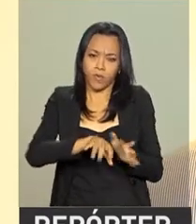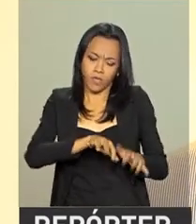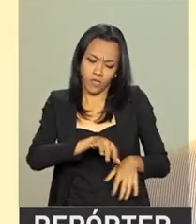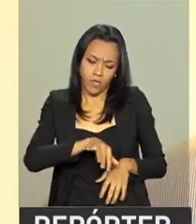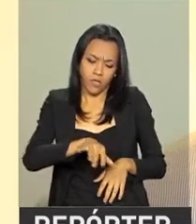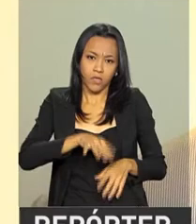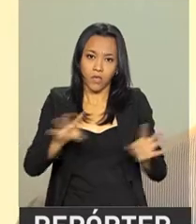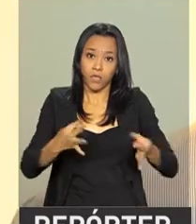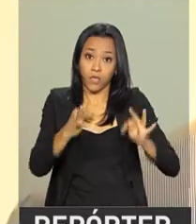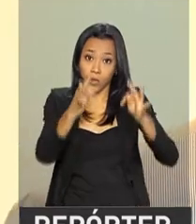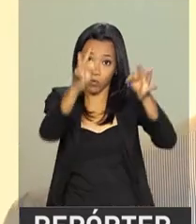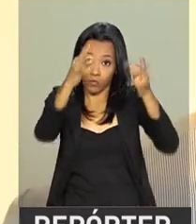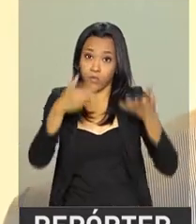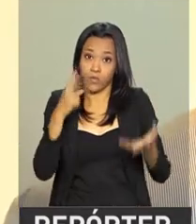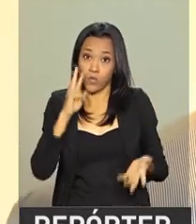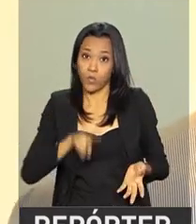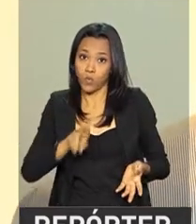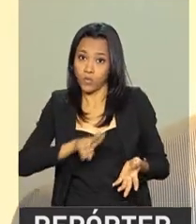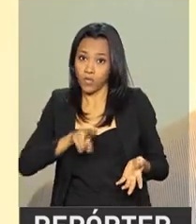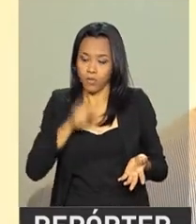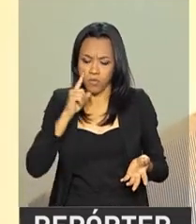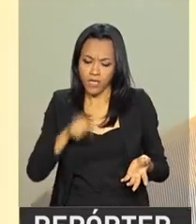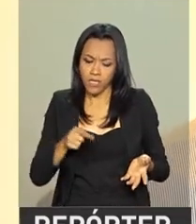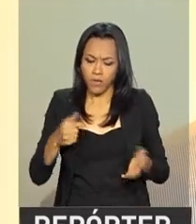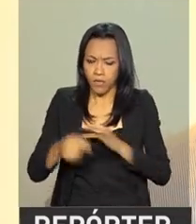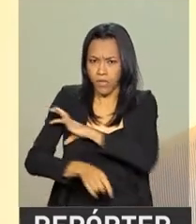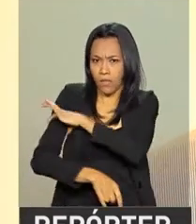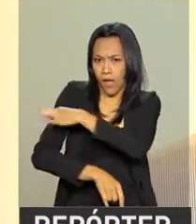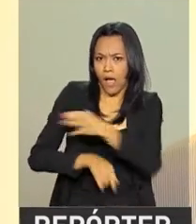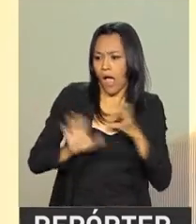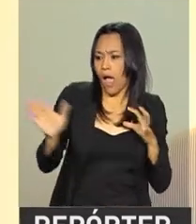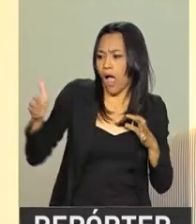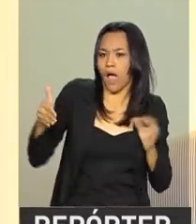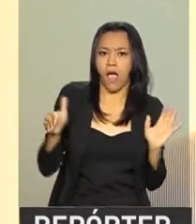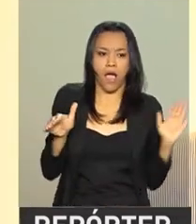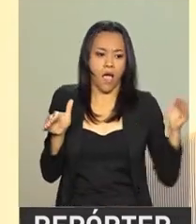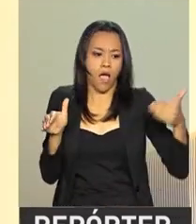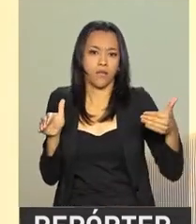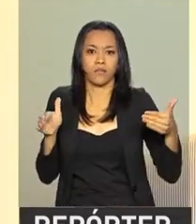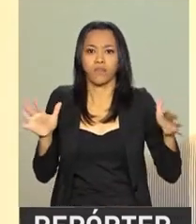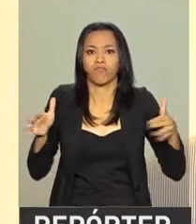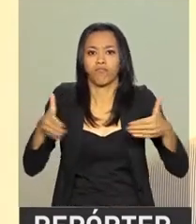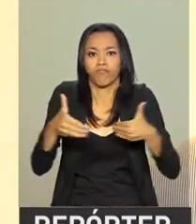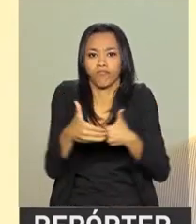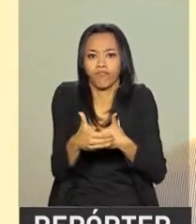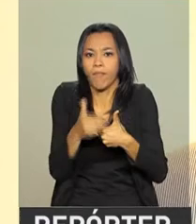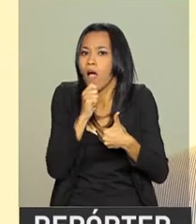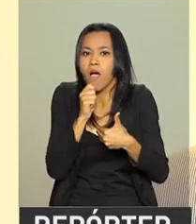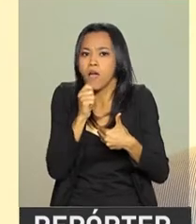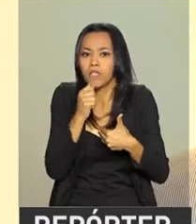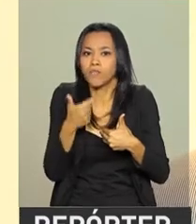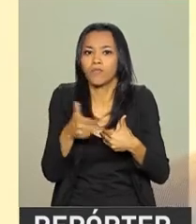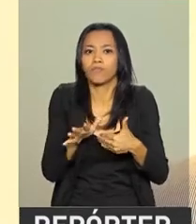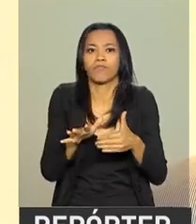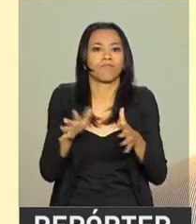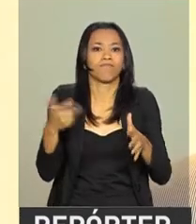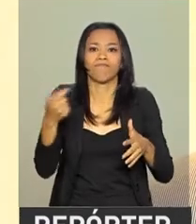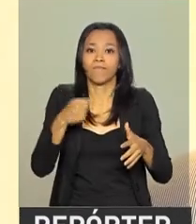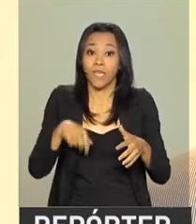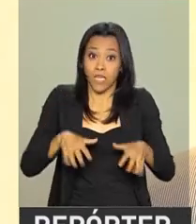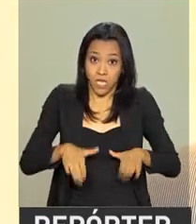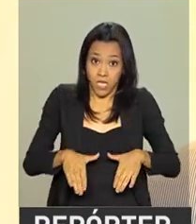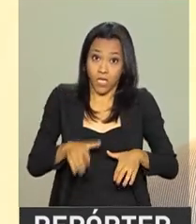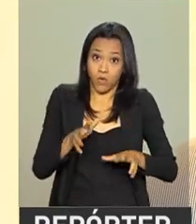que o sós que estão vinculados ao vôo do animal ao lado do animal estavam menos desenvolvidos do que os ossos dos membros posteriores